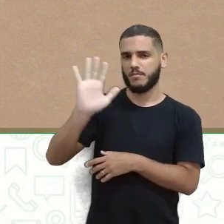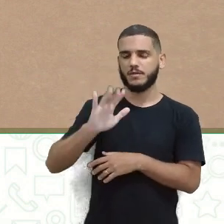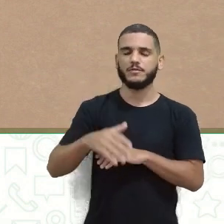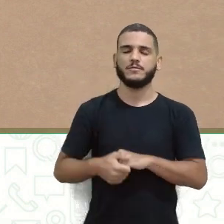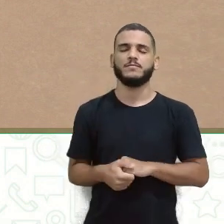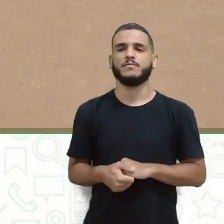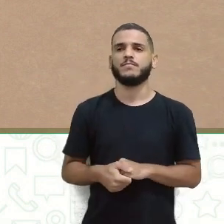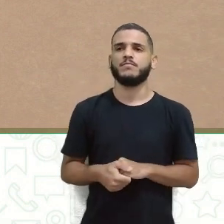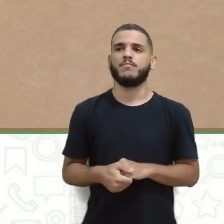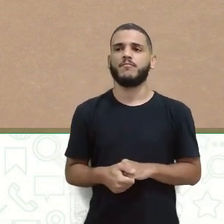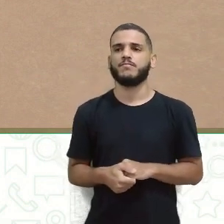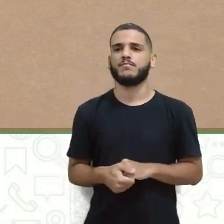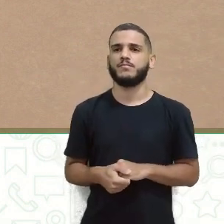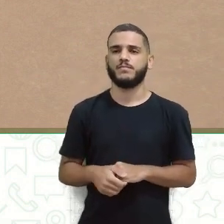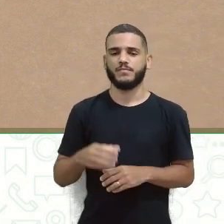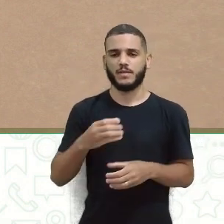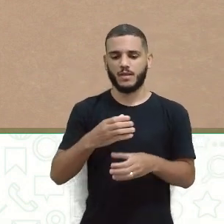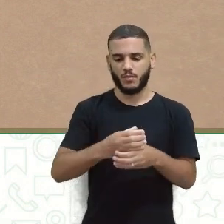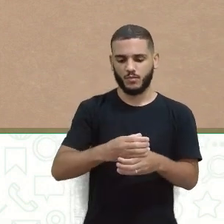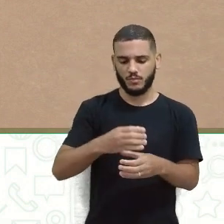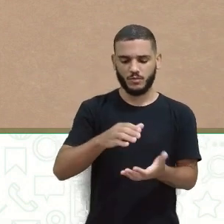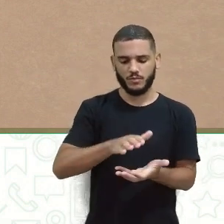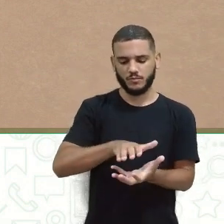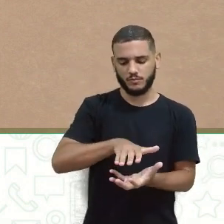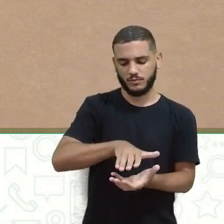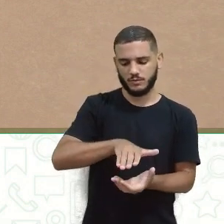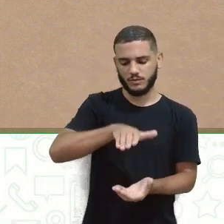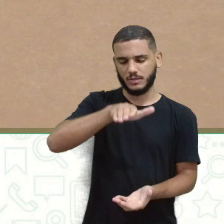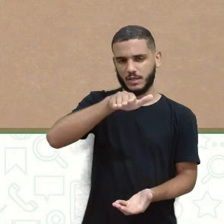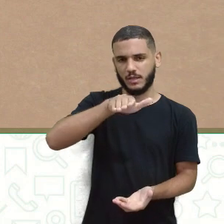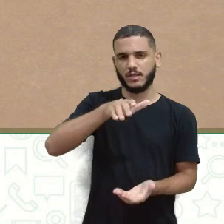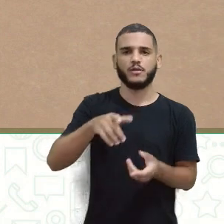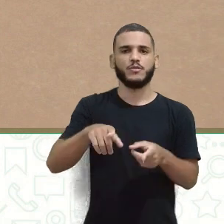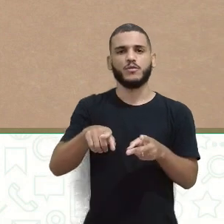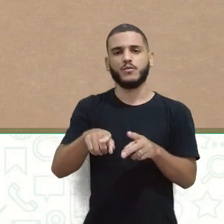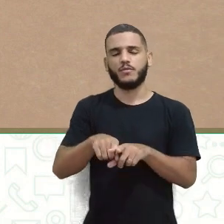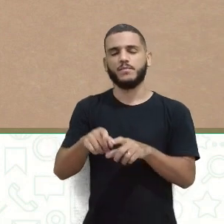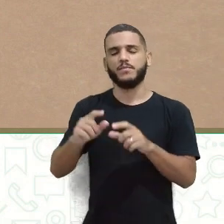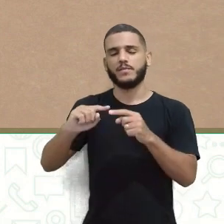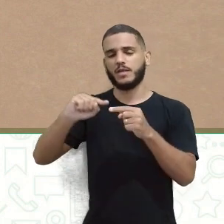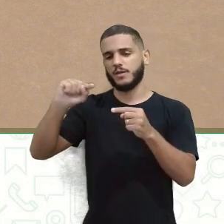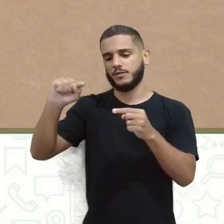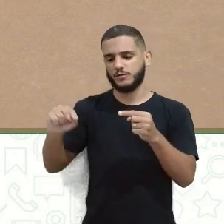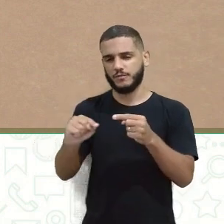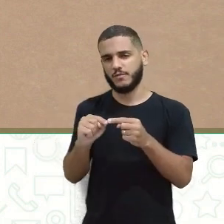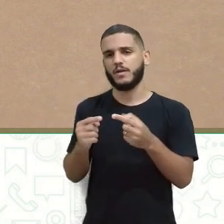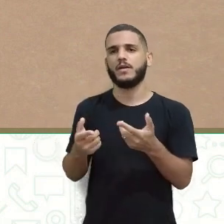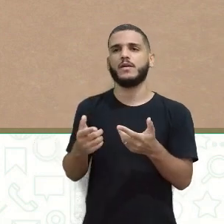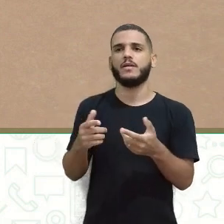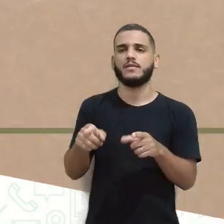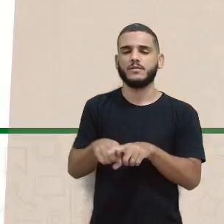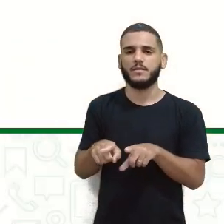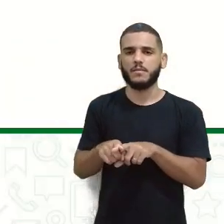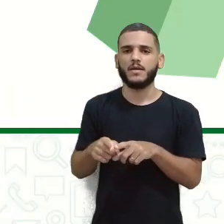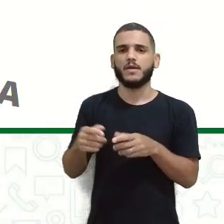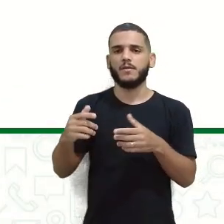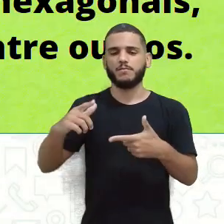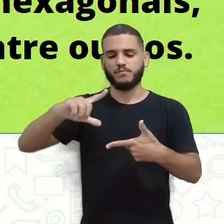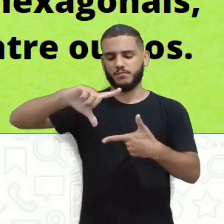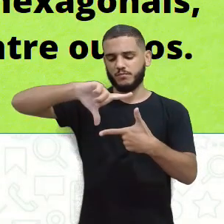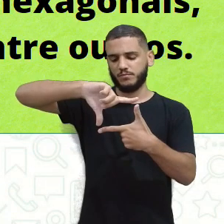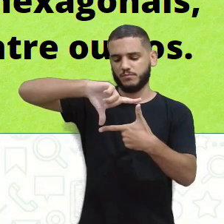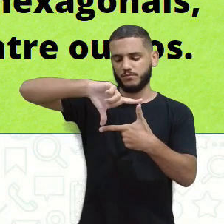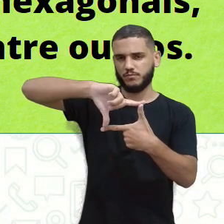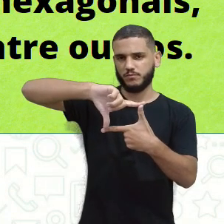aí, né? O cilindro, a esfera, o paralelepípedo, o prisma e o cubo.